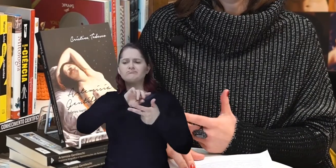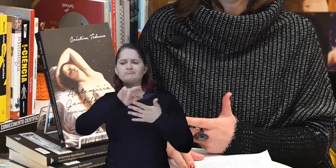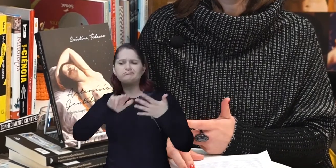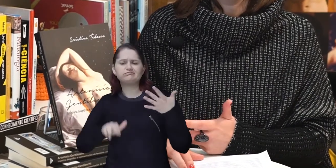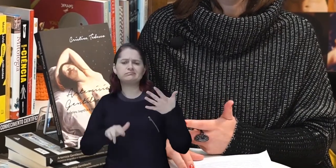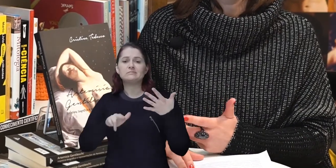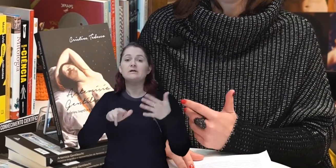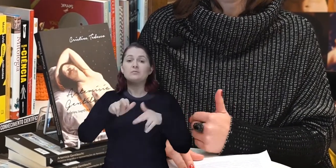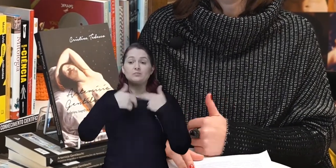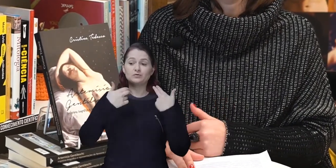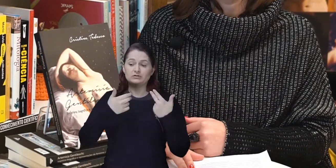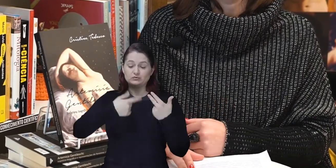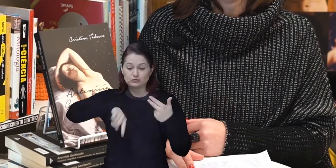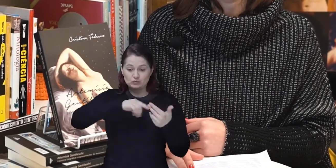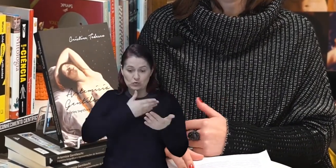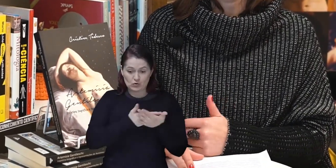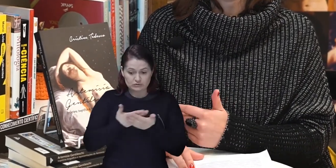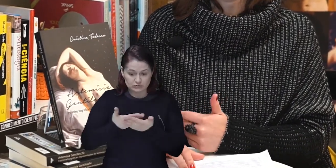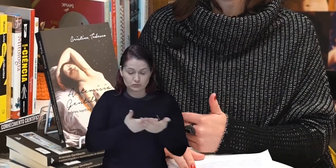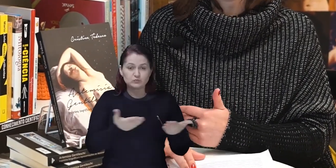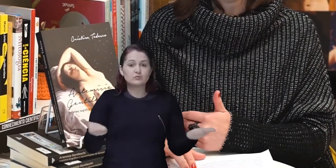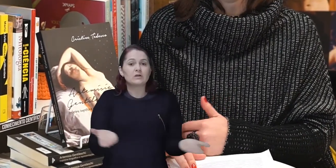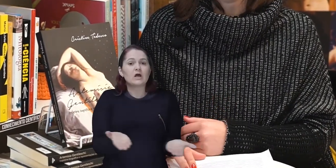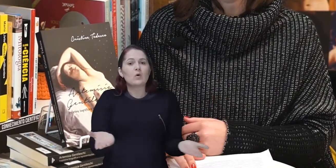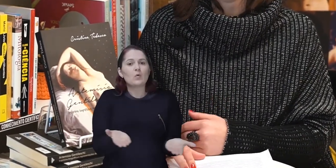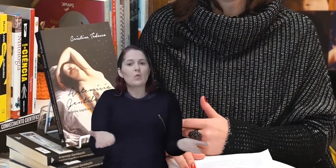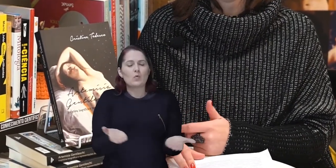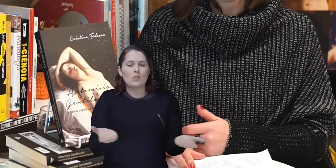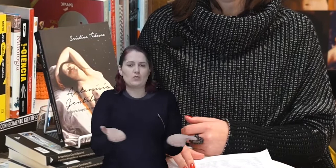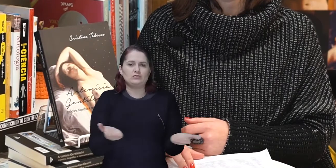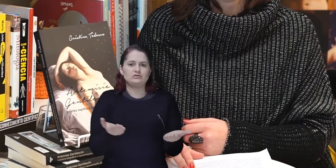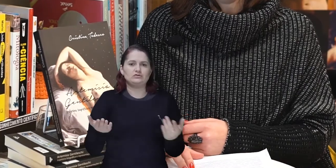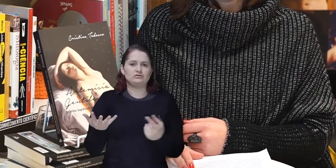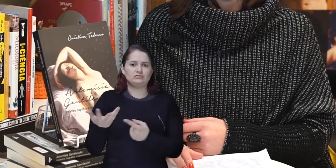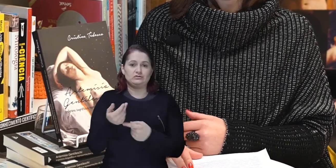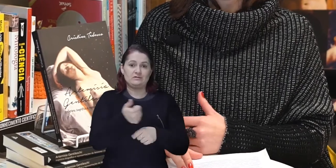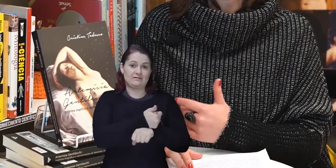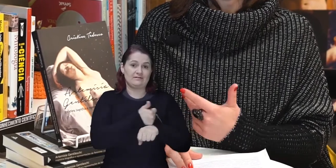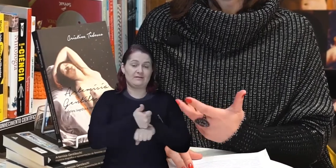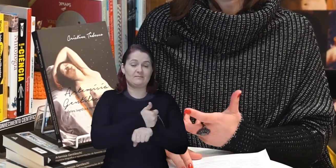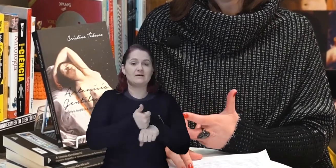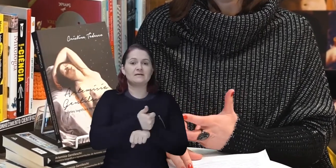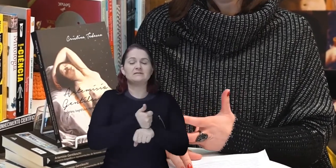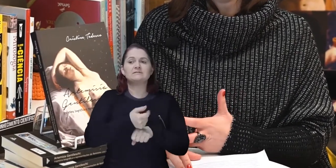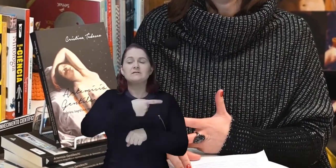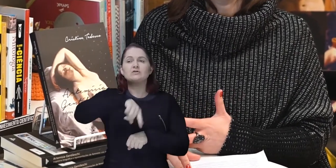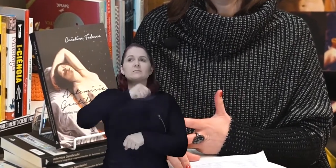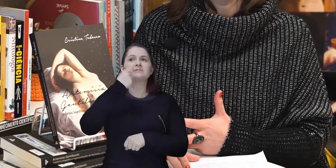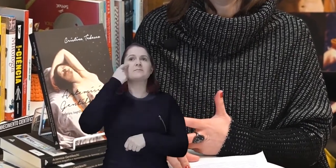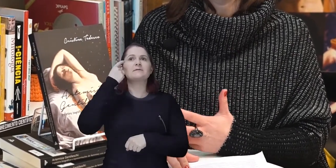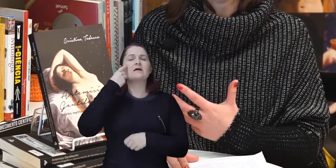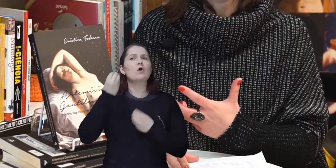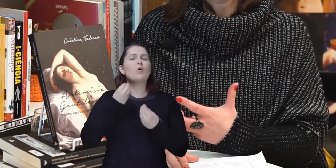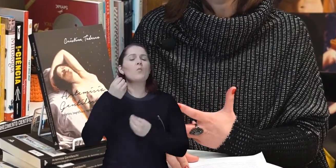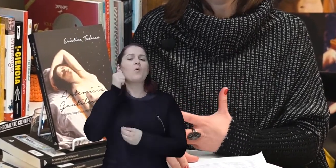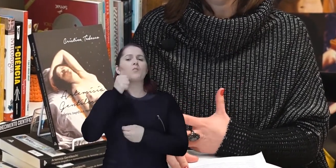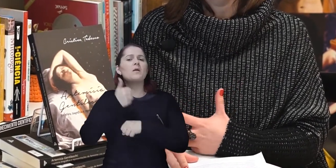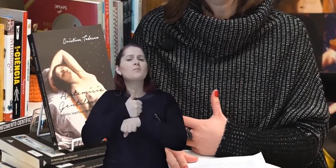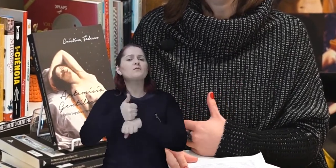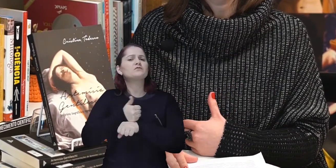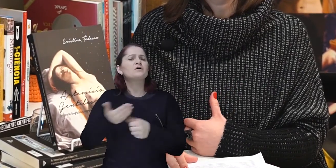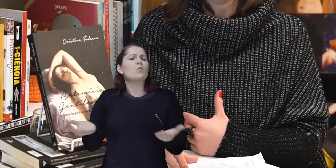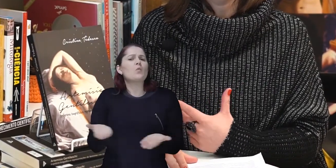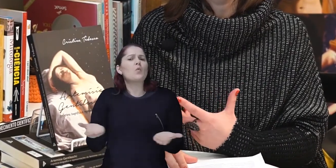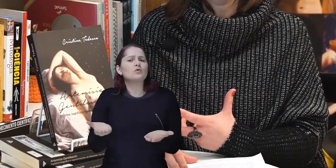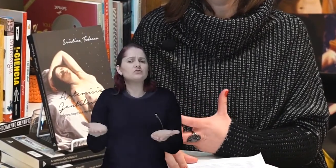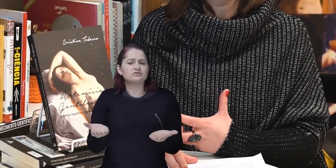artista como Artemisia para os dias de hoje nos traz algumas reflexões associadas à trajetória profissional das mulheres, que mesmo nos dias atuais